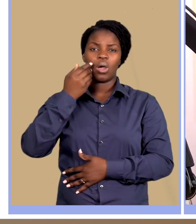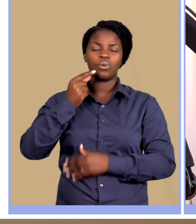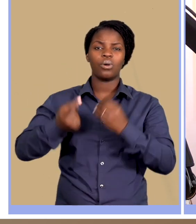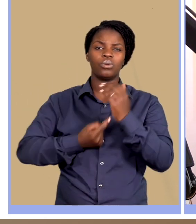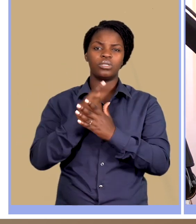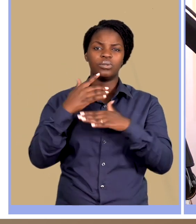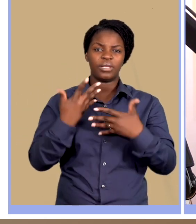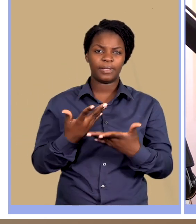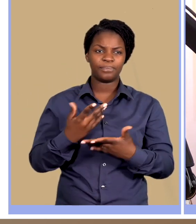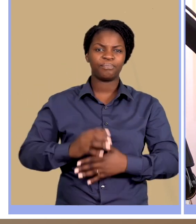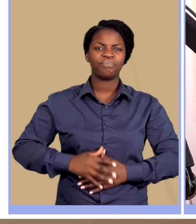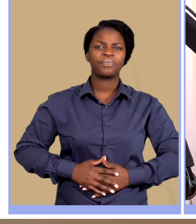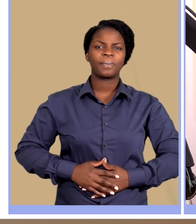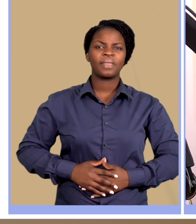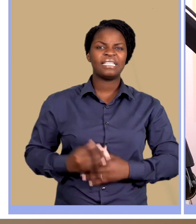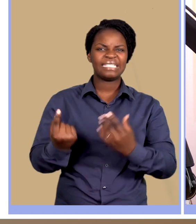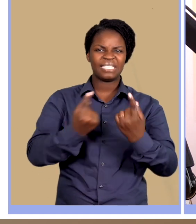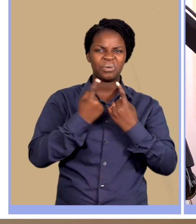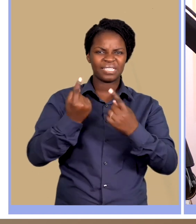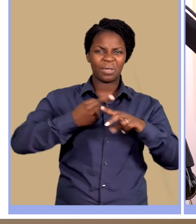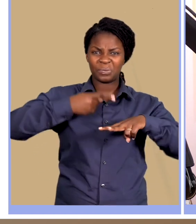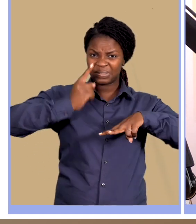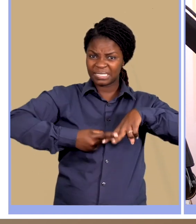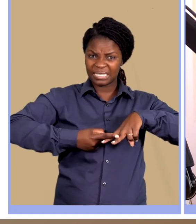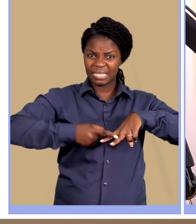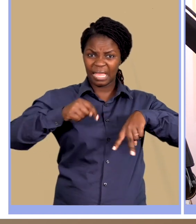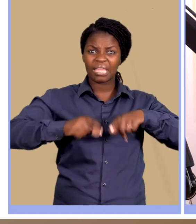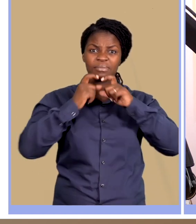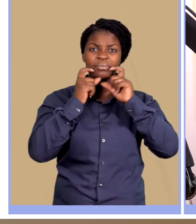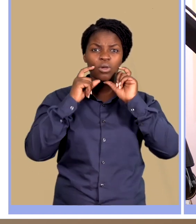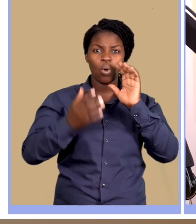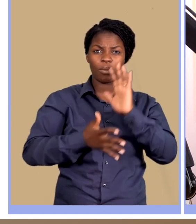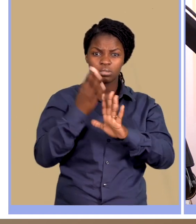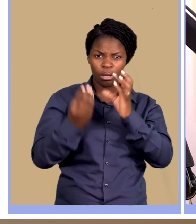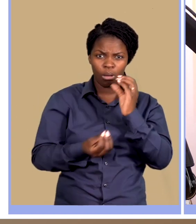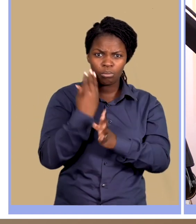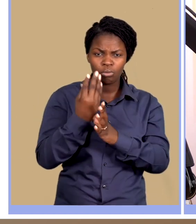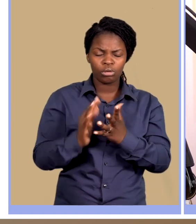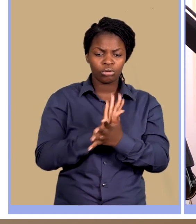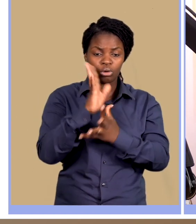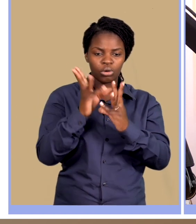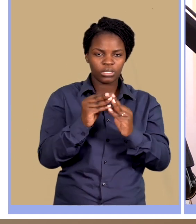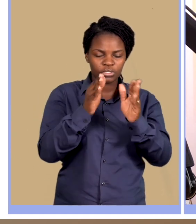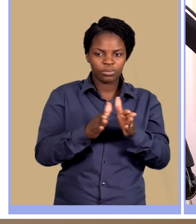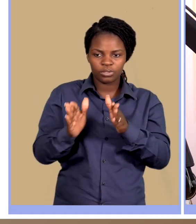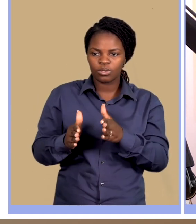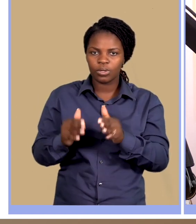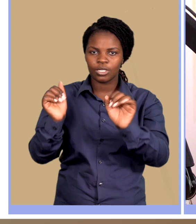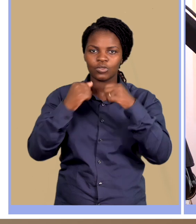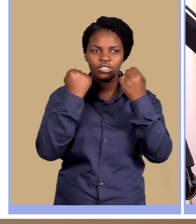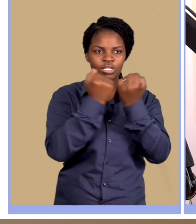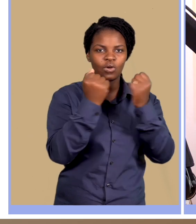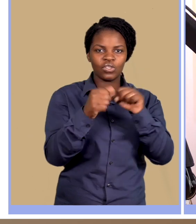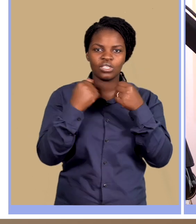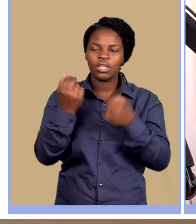do HIV-Sida em Moçambique, todo mundo ficou engajado. Era HIV-Sida aqui, HIV-Sida acolá. Tivemos recentemente,